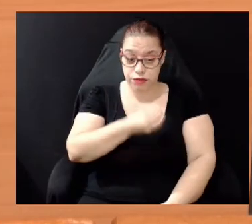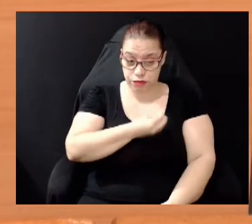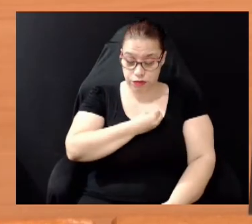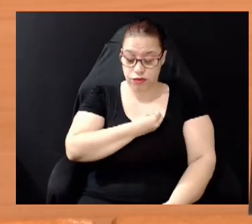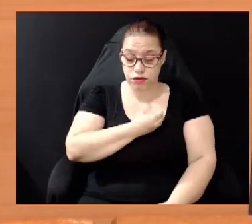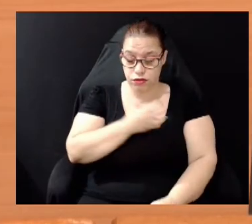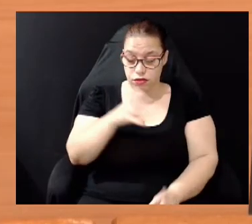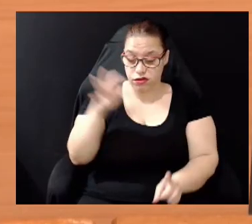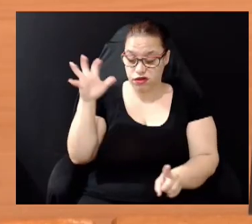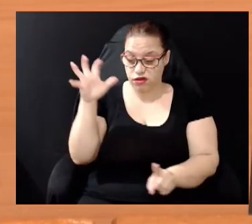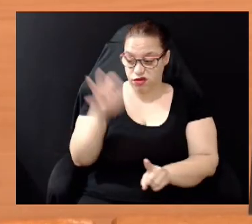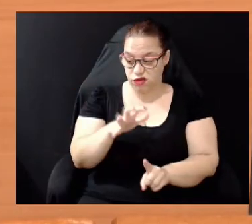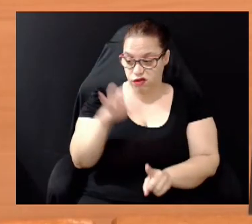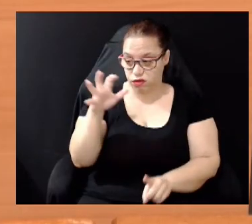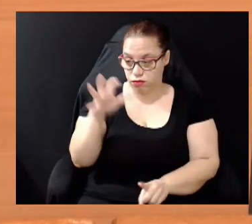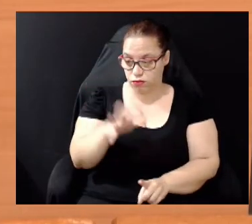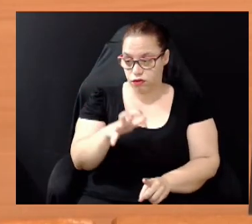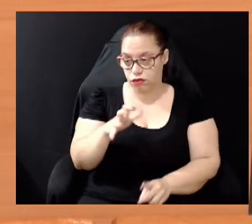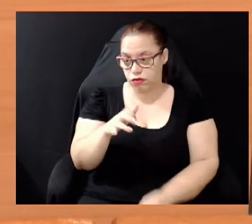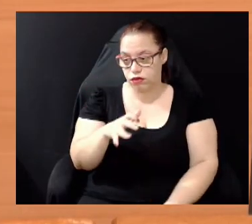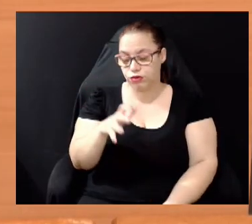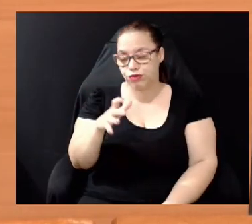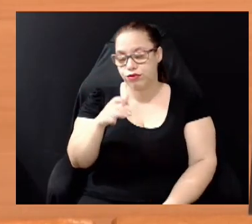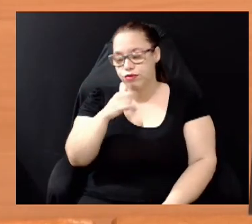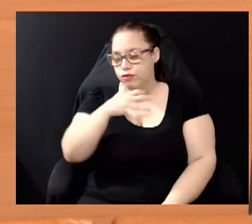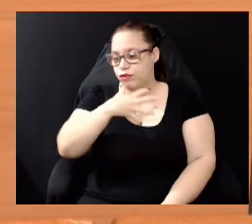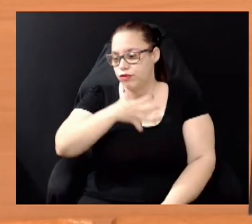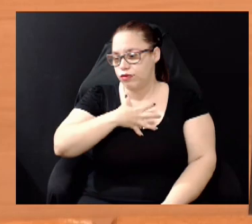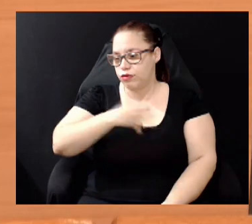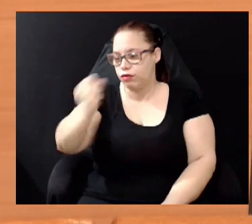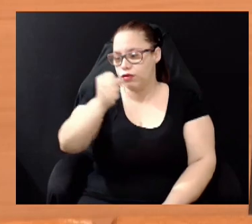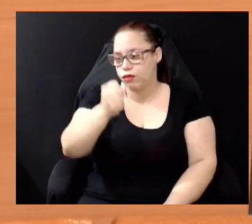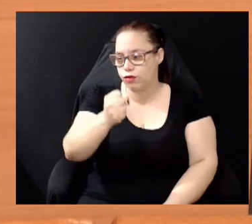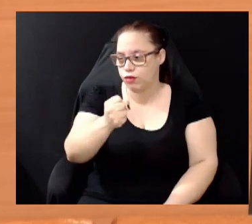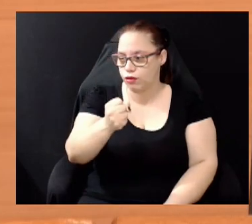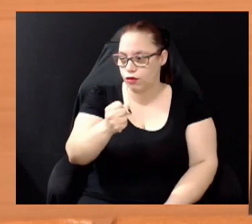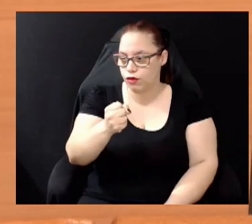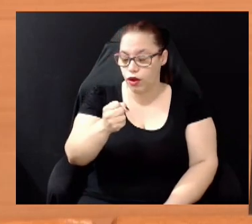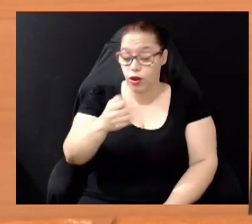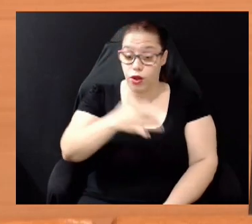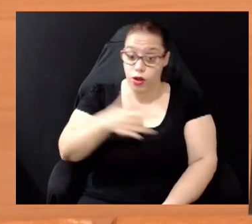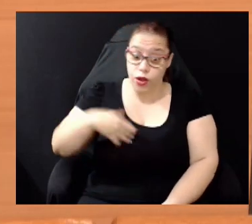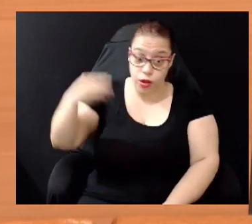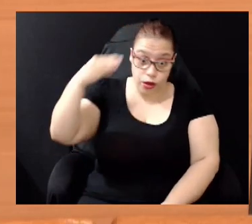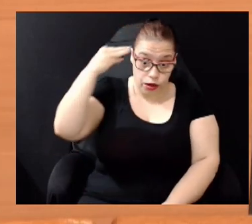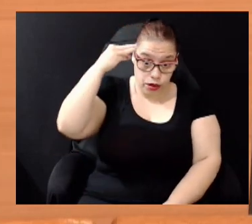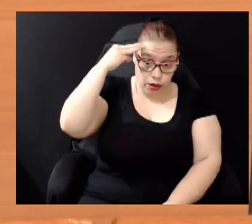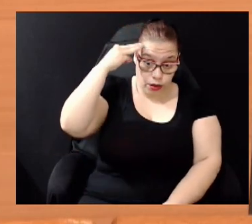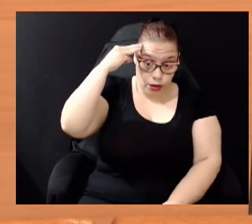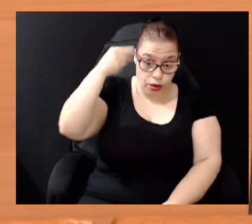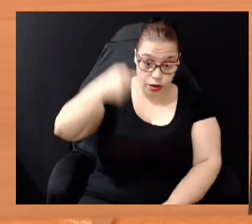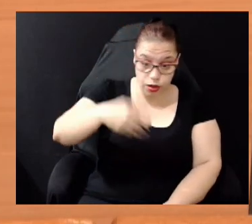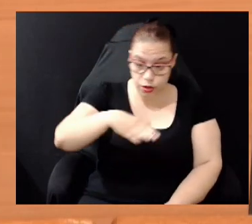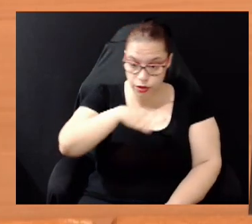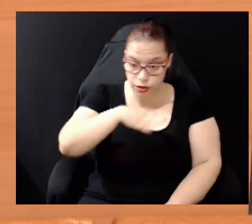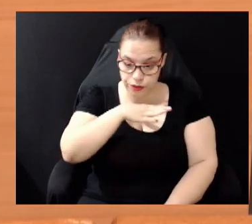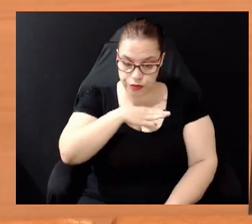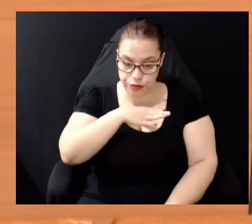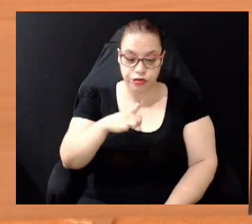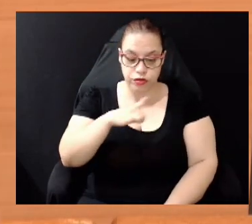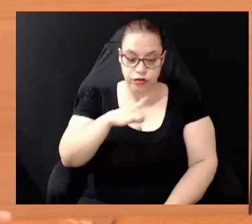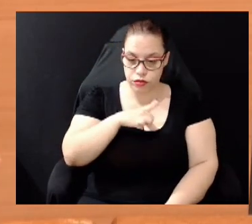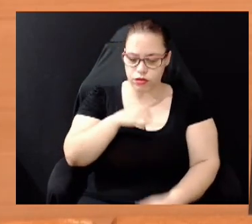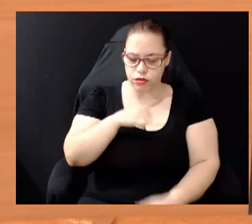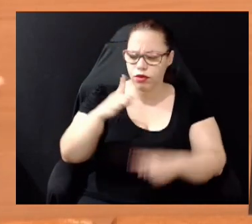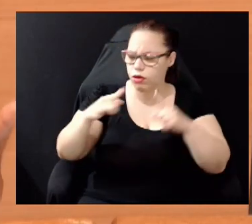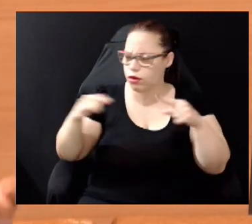processo, infelizmente, de suicídio. E quando a gente fala do processo de saúde mental, aqui no município, né, a gente tem diversos